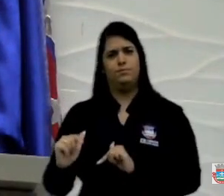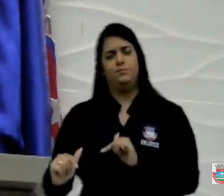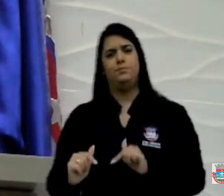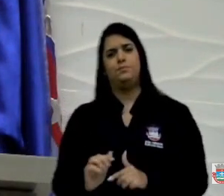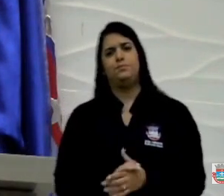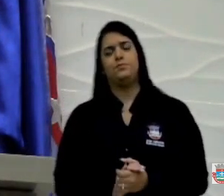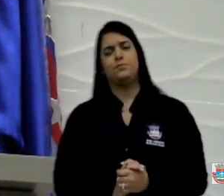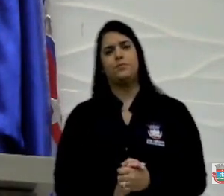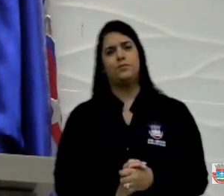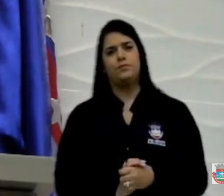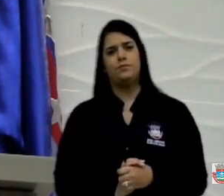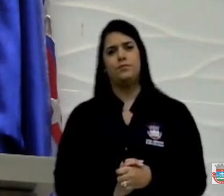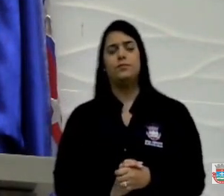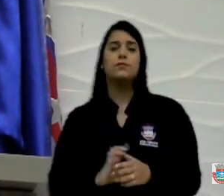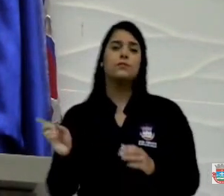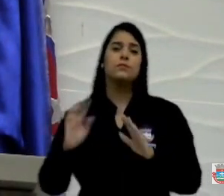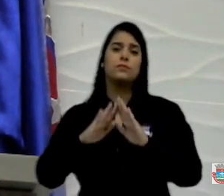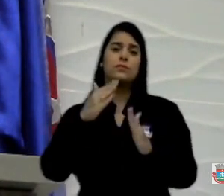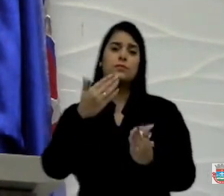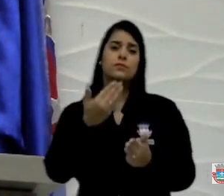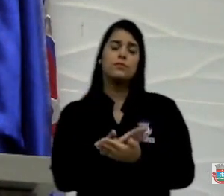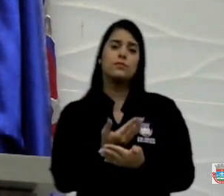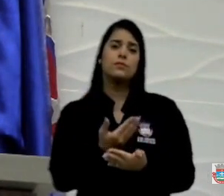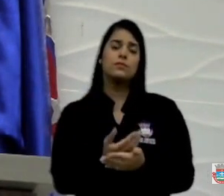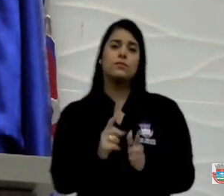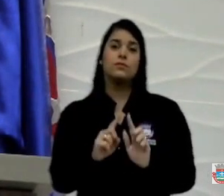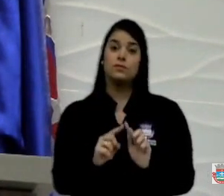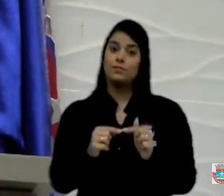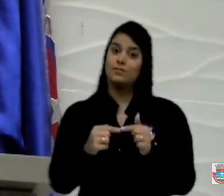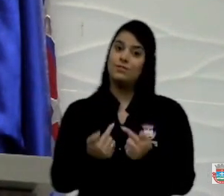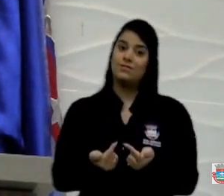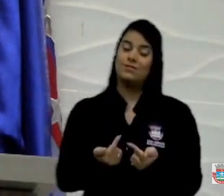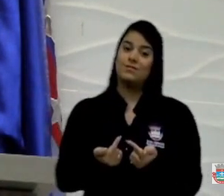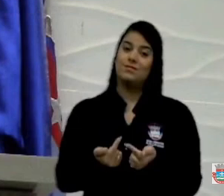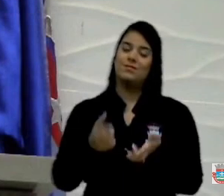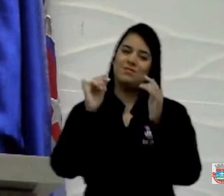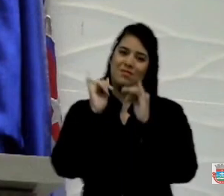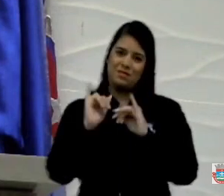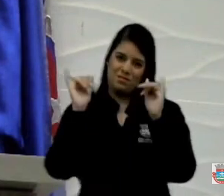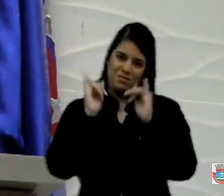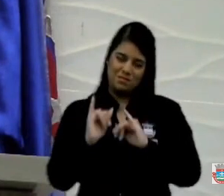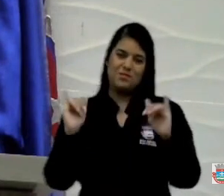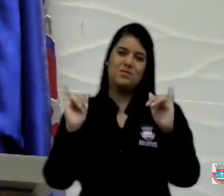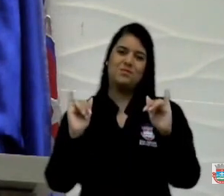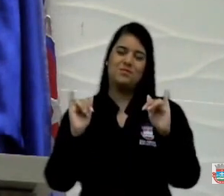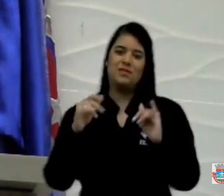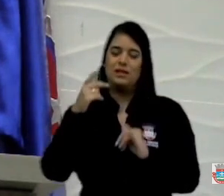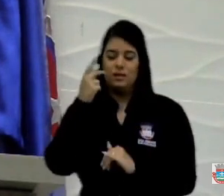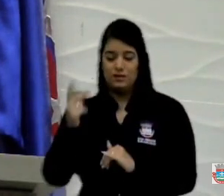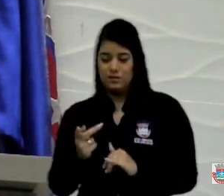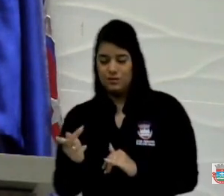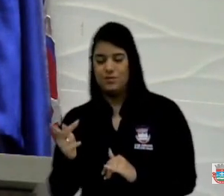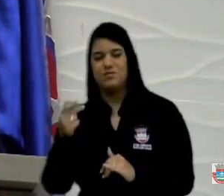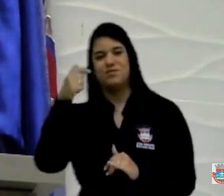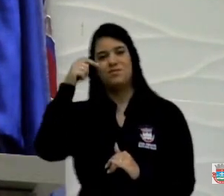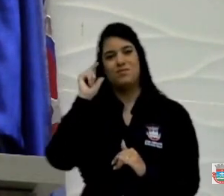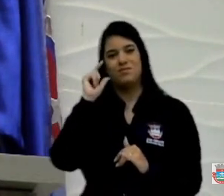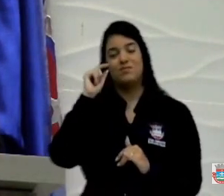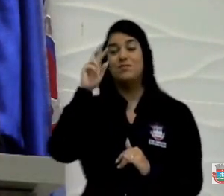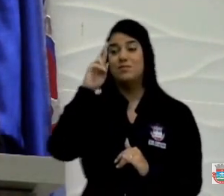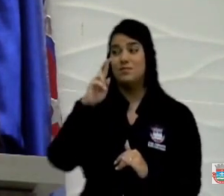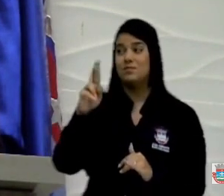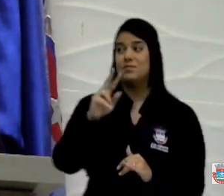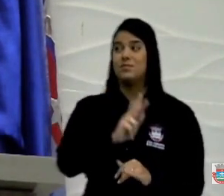função, estava trabalhando lá na escola, mas não deixou de levar uma mensagem, não deixei de visitá-lo no dia de ontem. Então, senhor